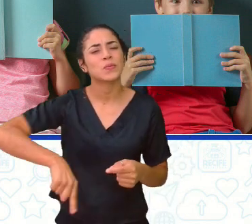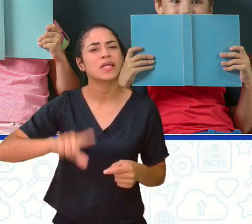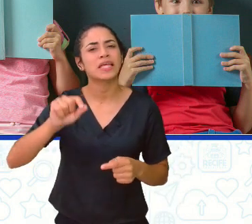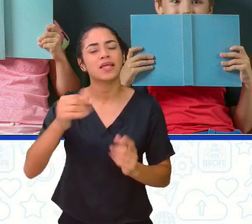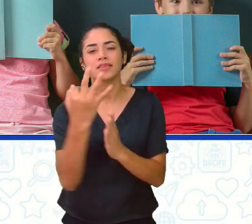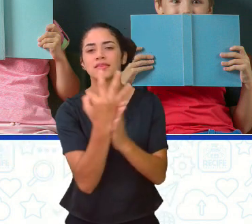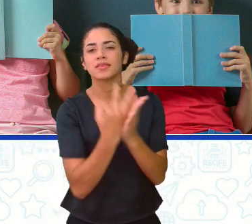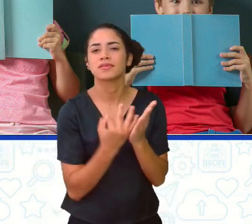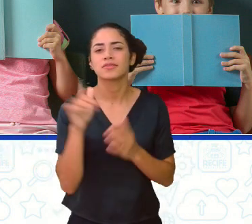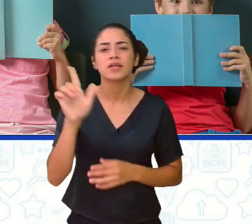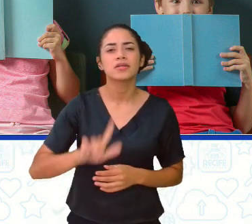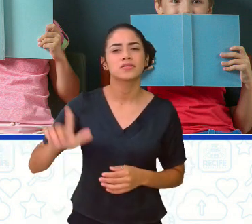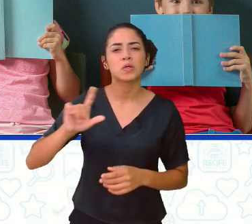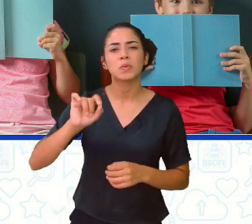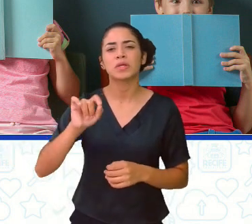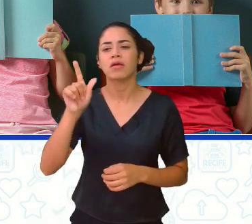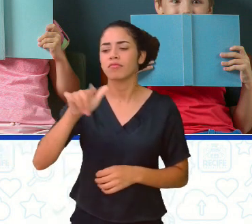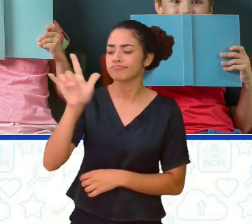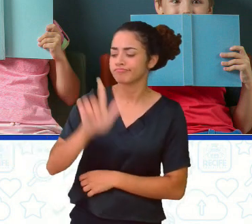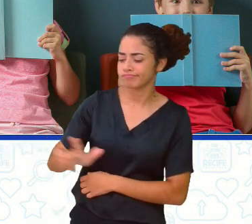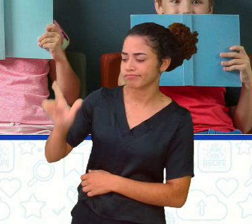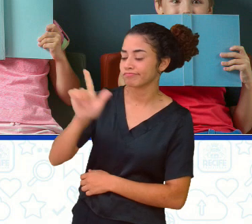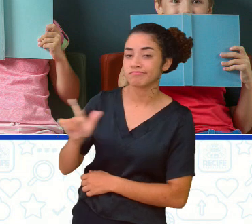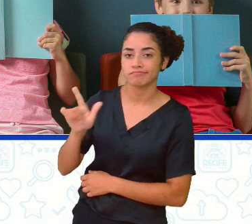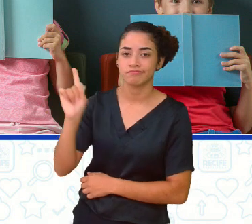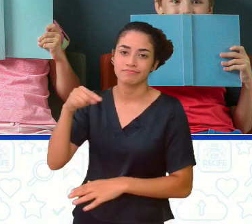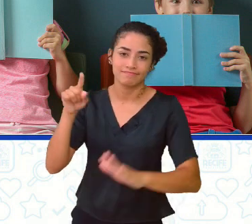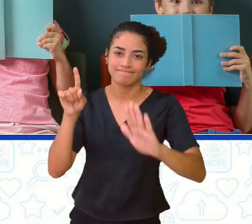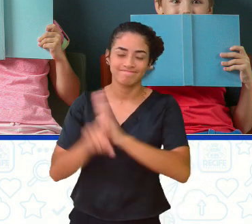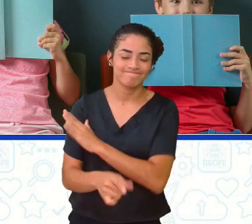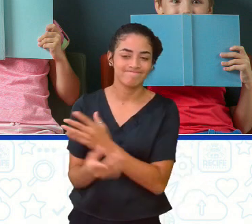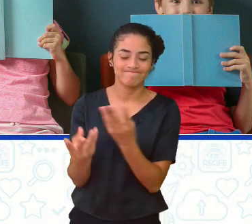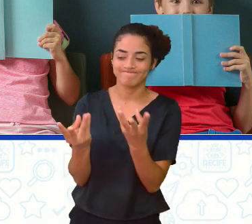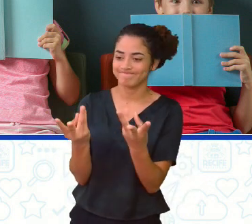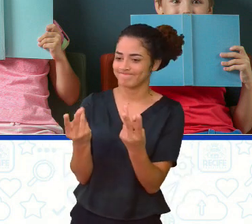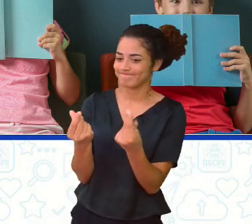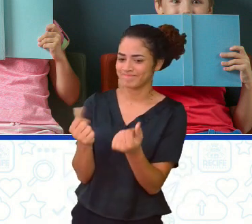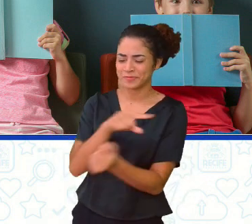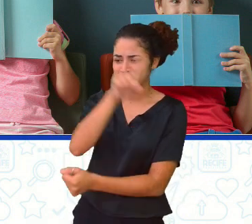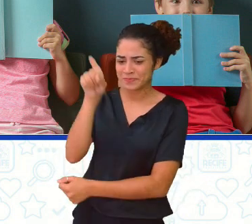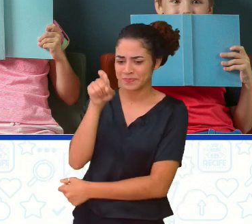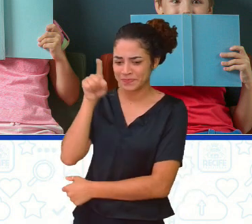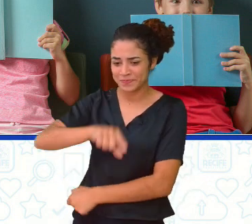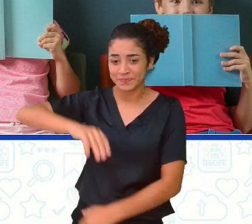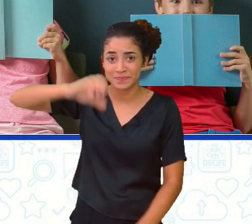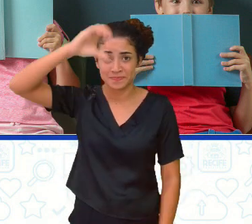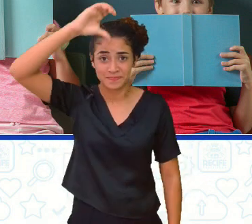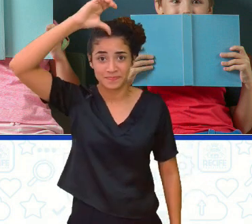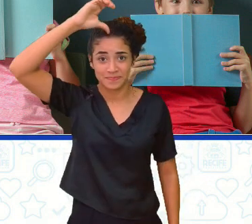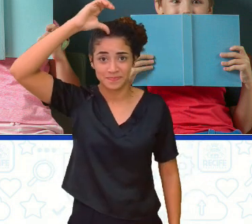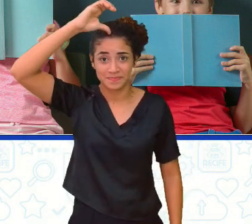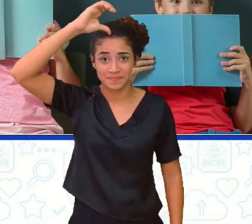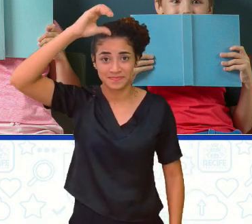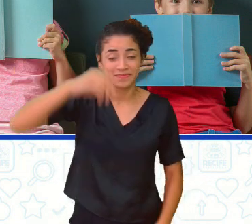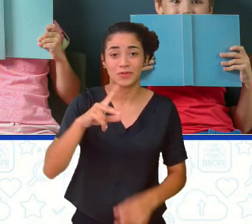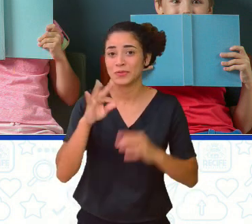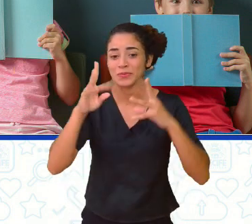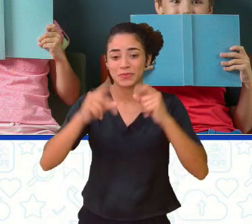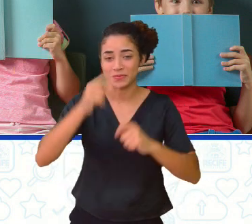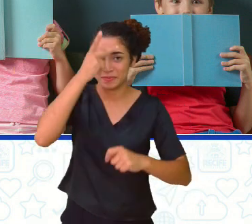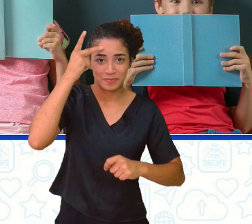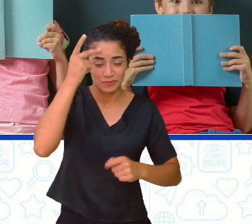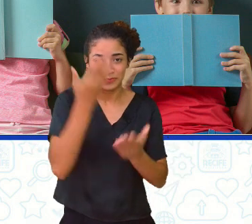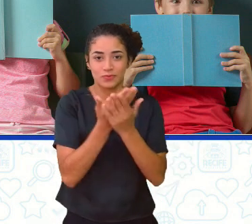textos literários ou o que é literatura? Que é a pergunta que não quer calar. Que perturba todo estudante de letras, todo